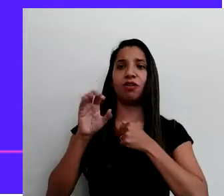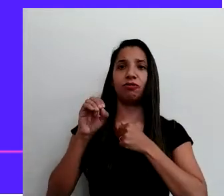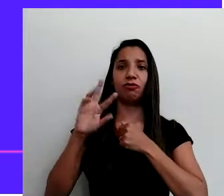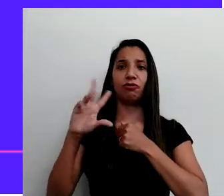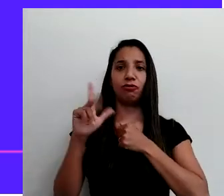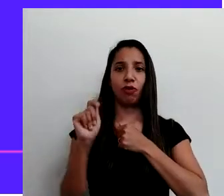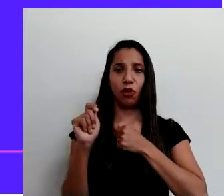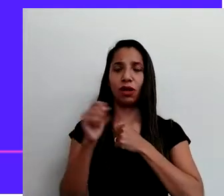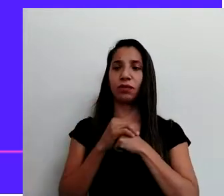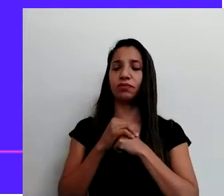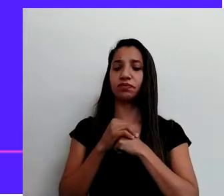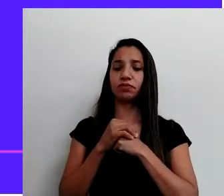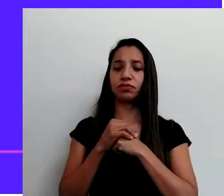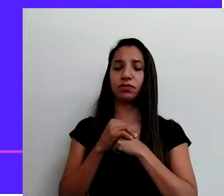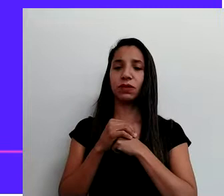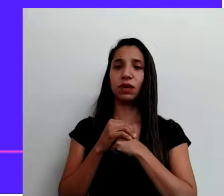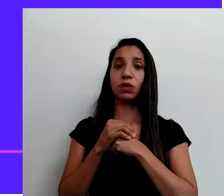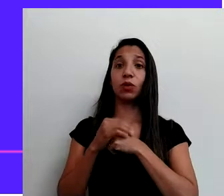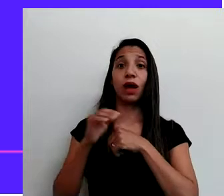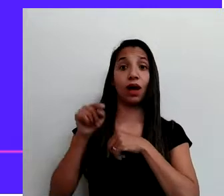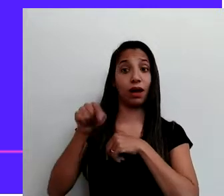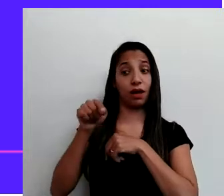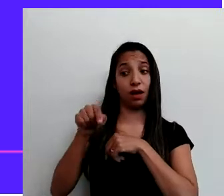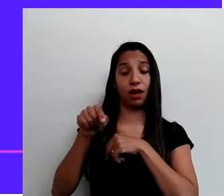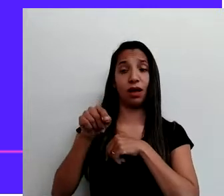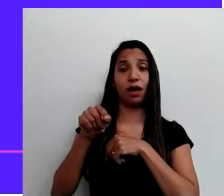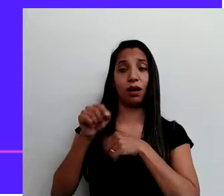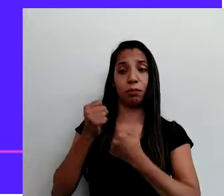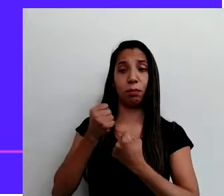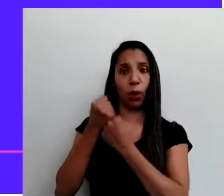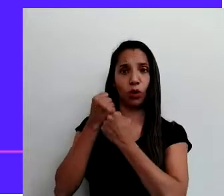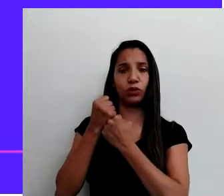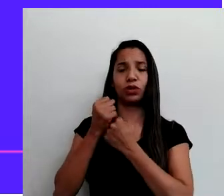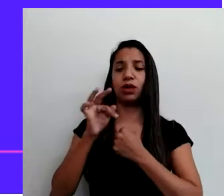Fundação Gabo, esse seminário era parte